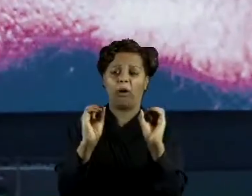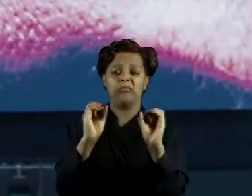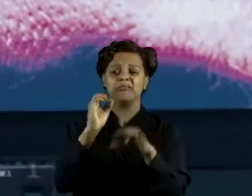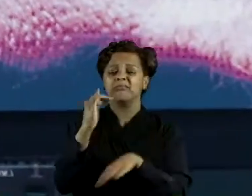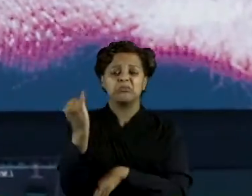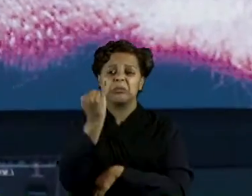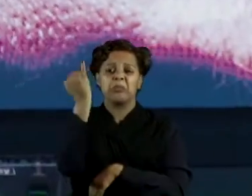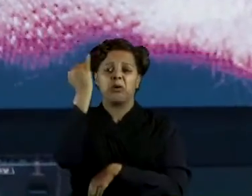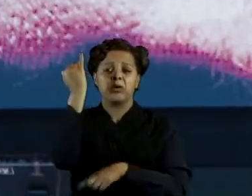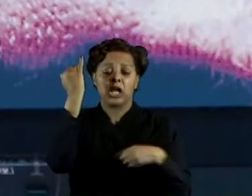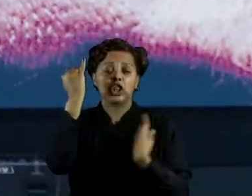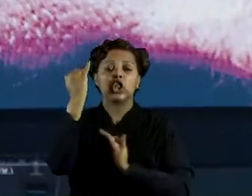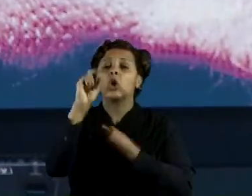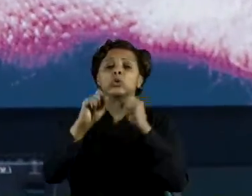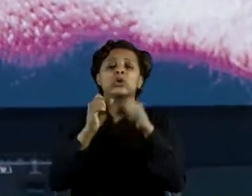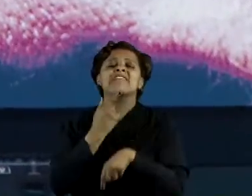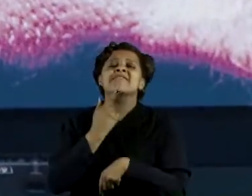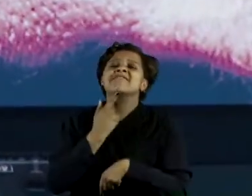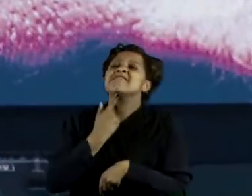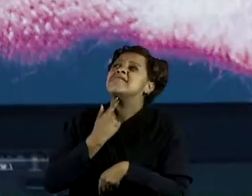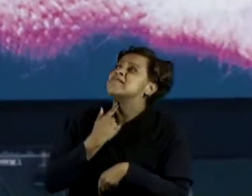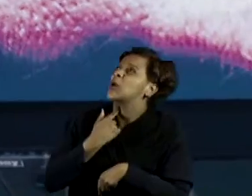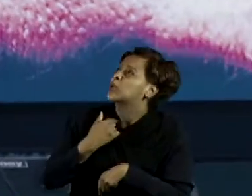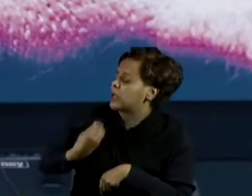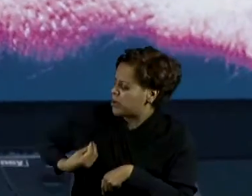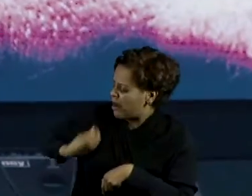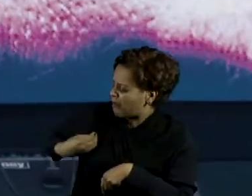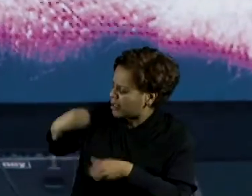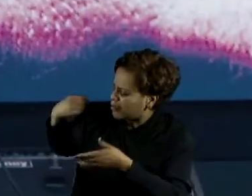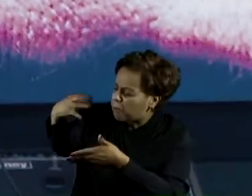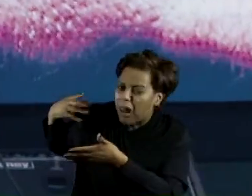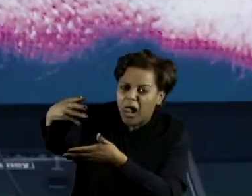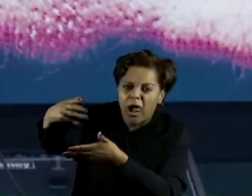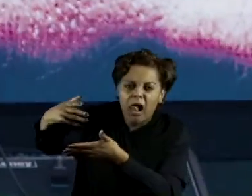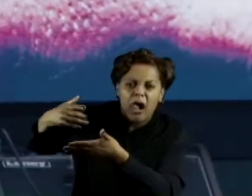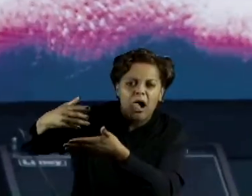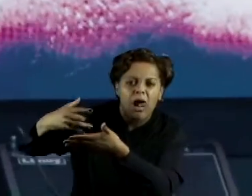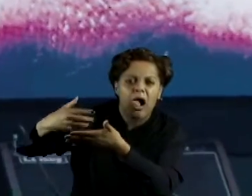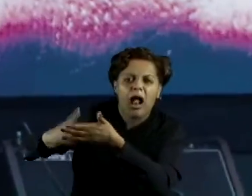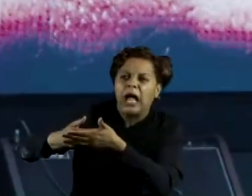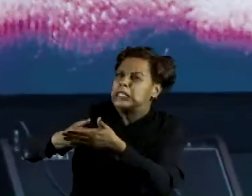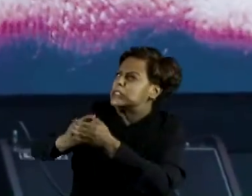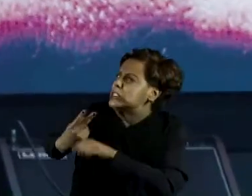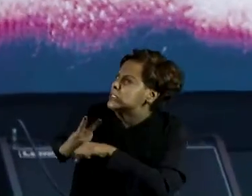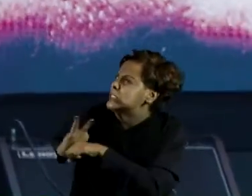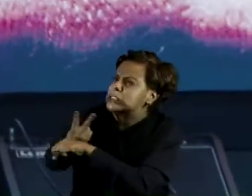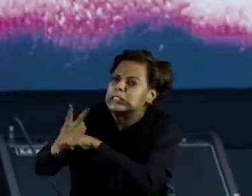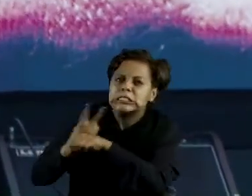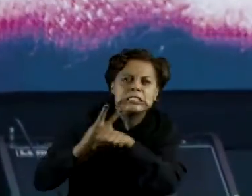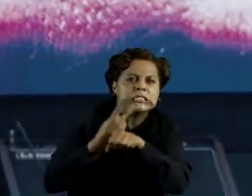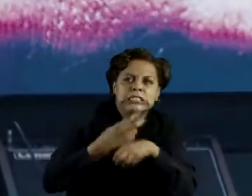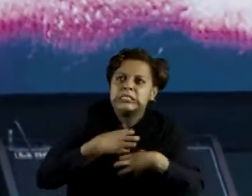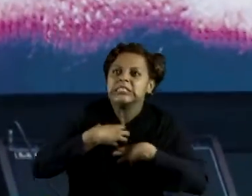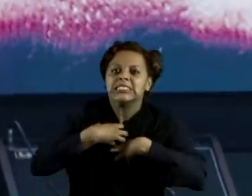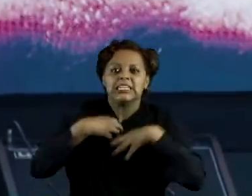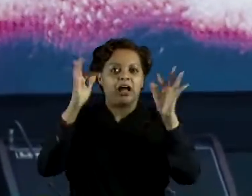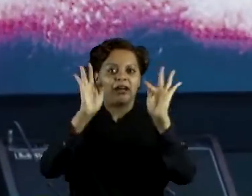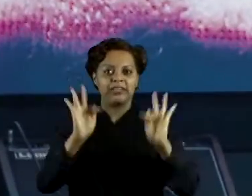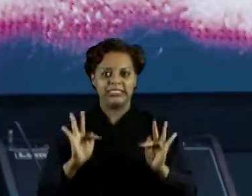todos nós buscamos ao longo da nossa vida inteira a felicidade. Mas como é que